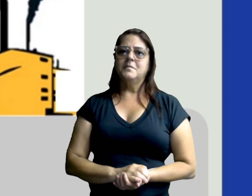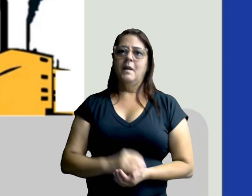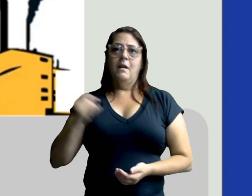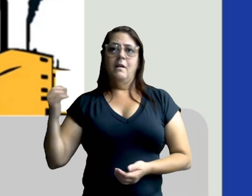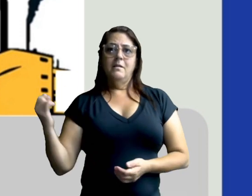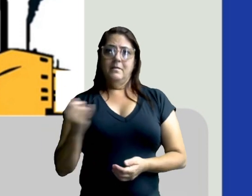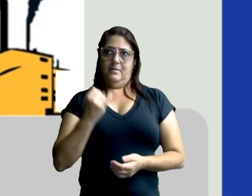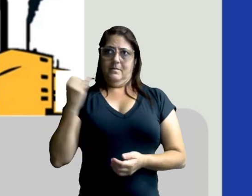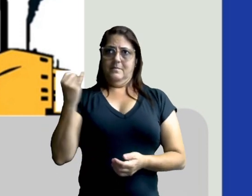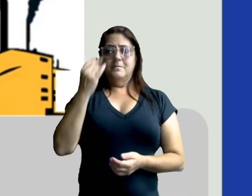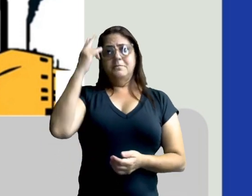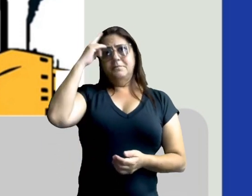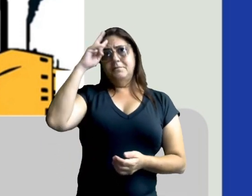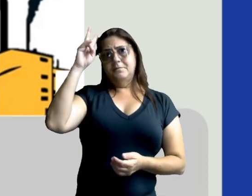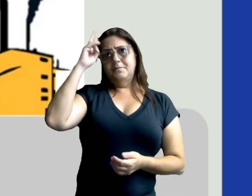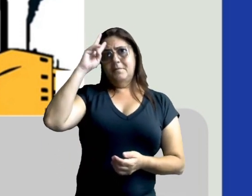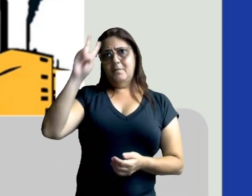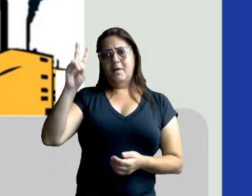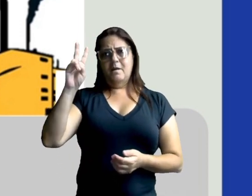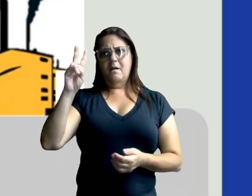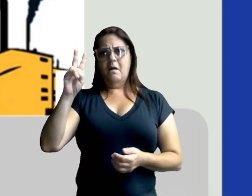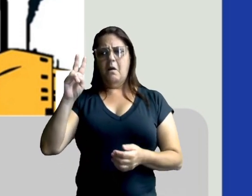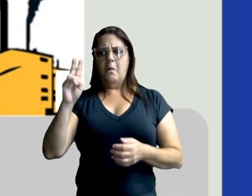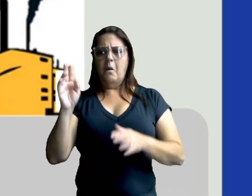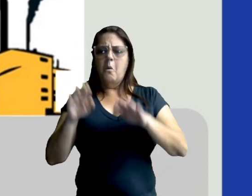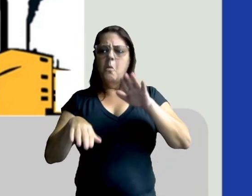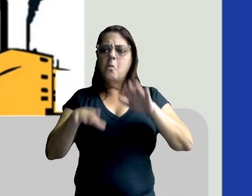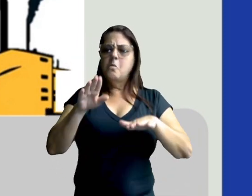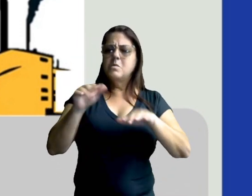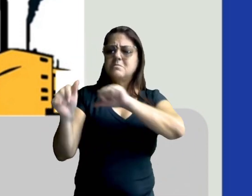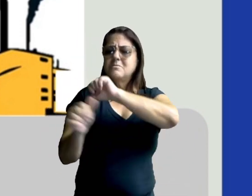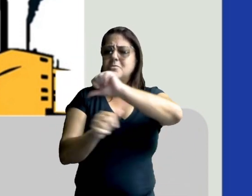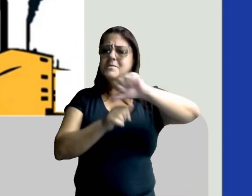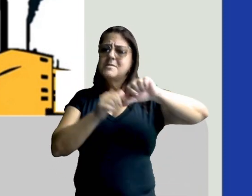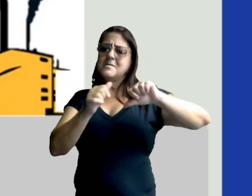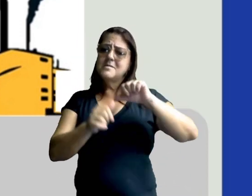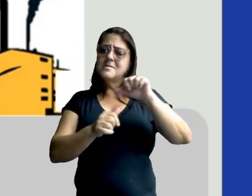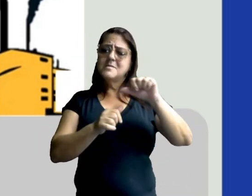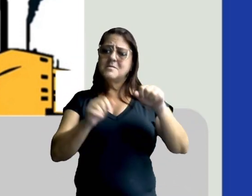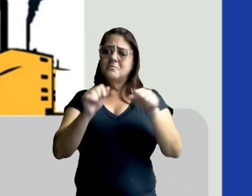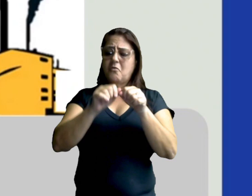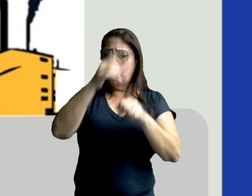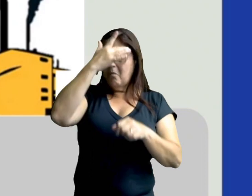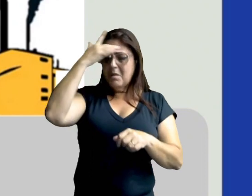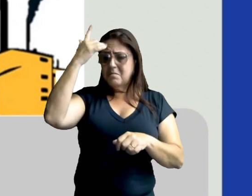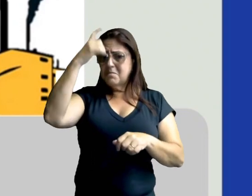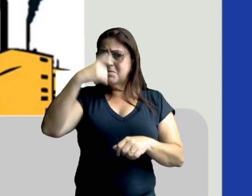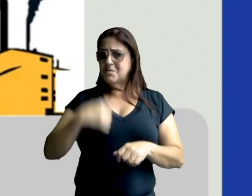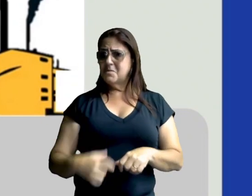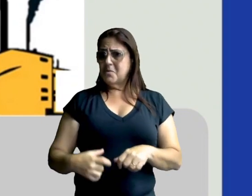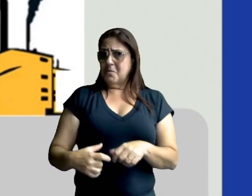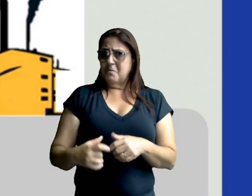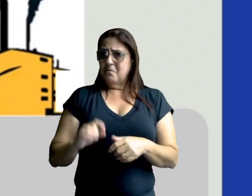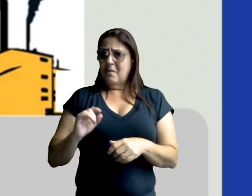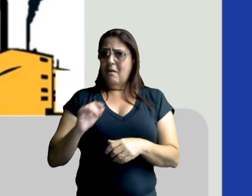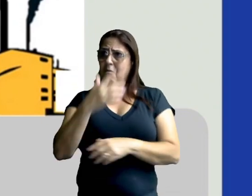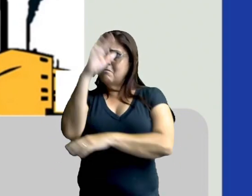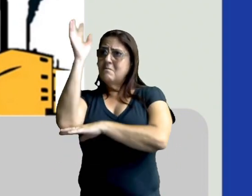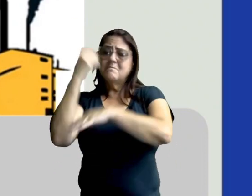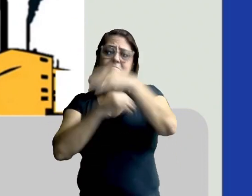É importante lembrar que algumas mudanças feitas pelo ser humano nas paisagens